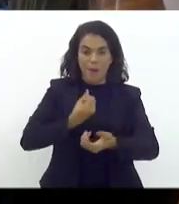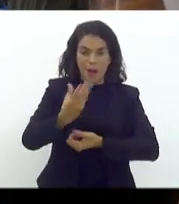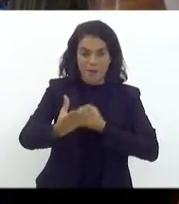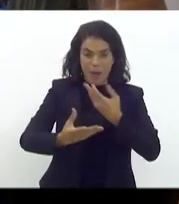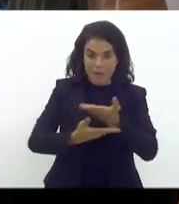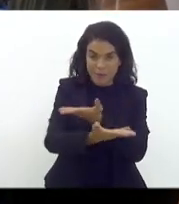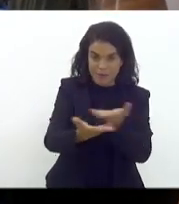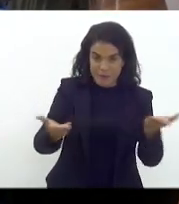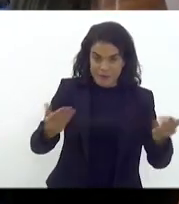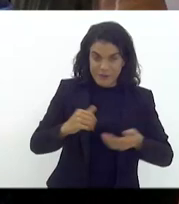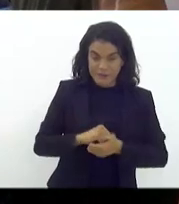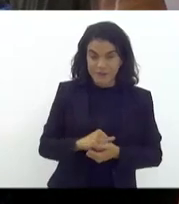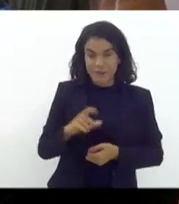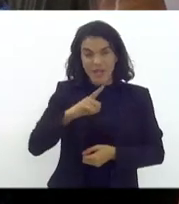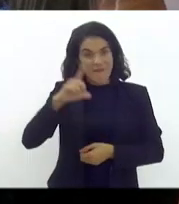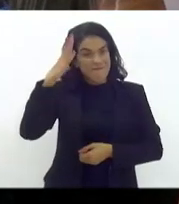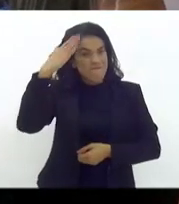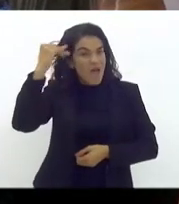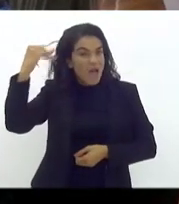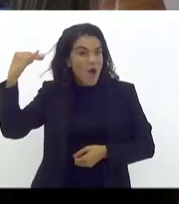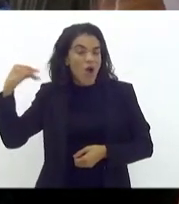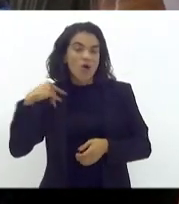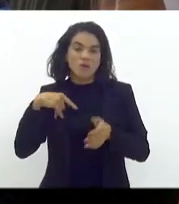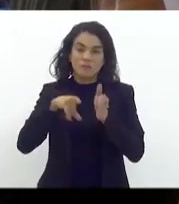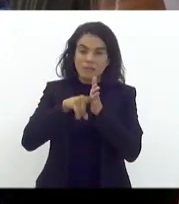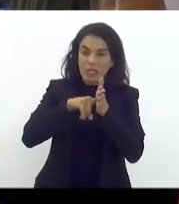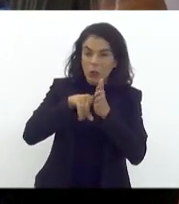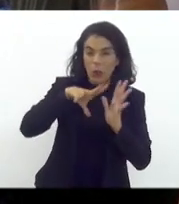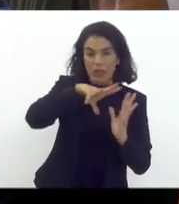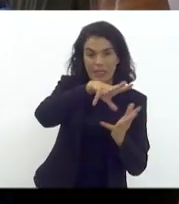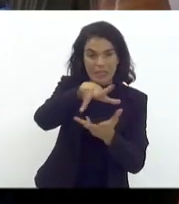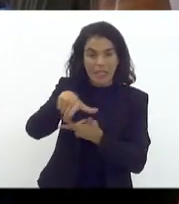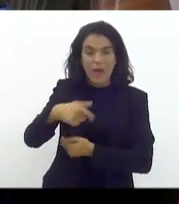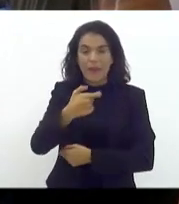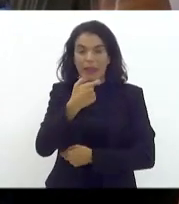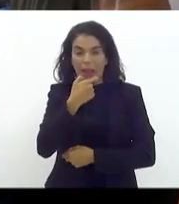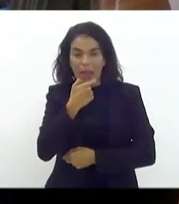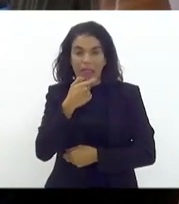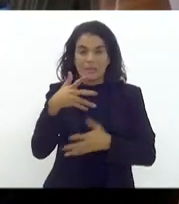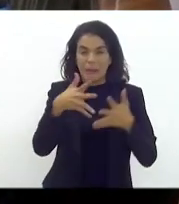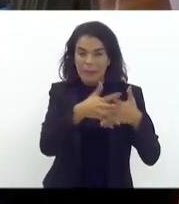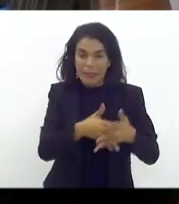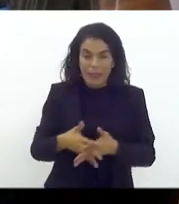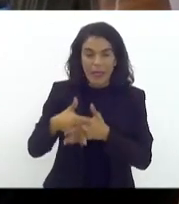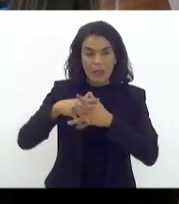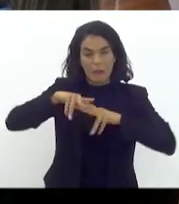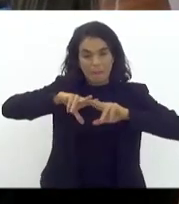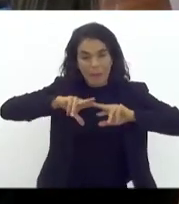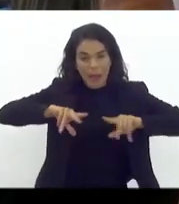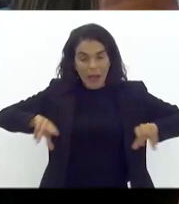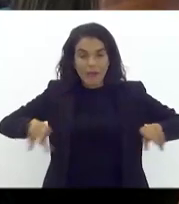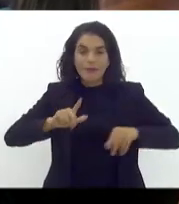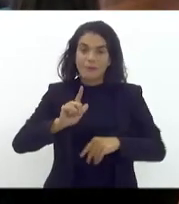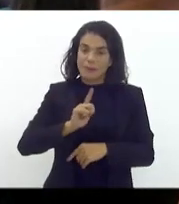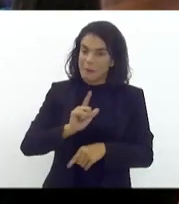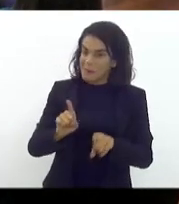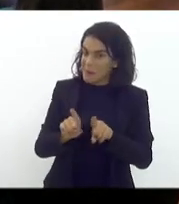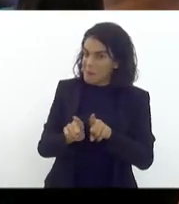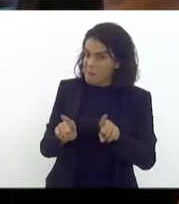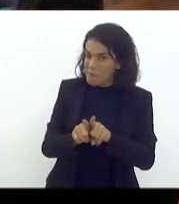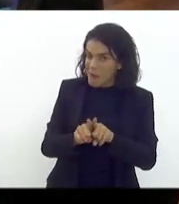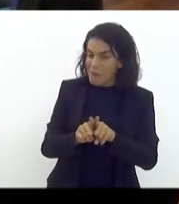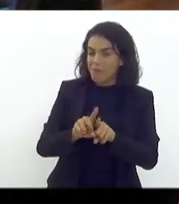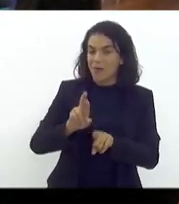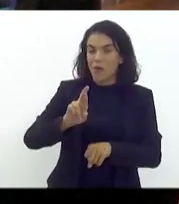além desses famosos pesquisadores internacionais Ingleses americanos etc Nós também temos o